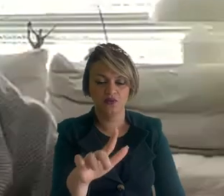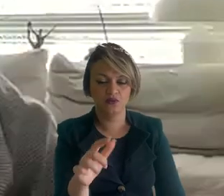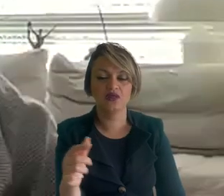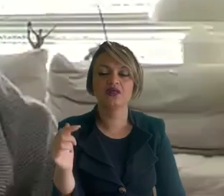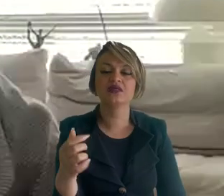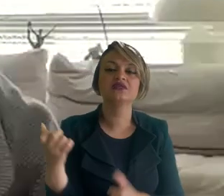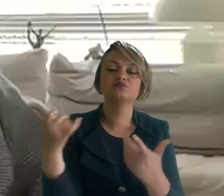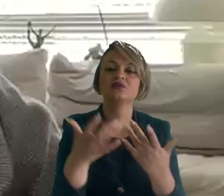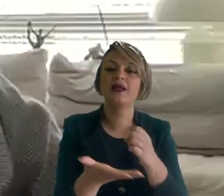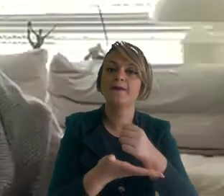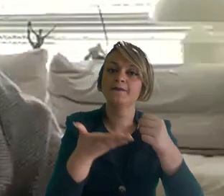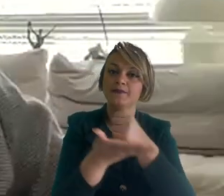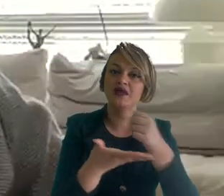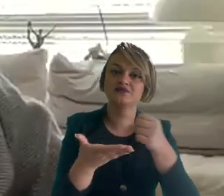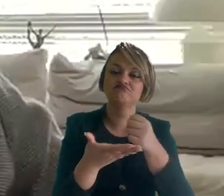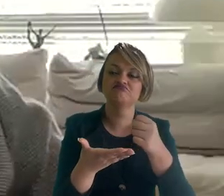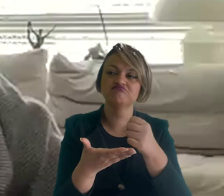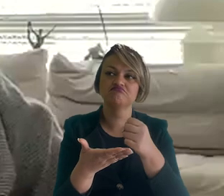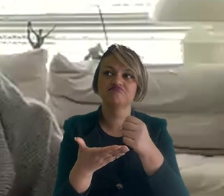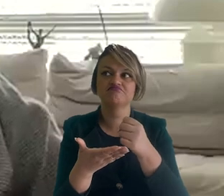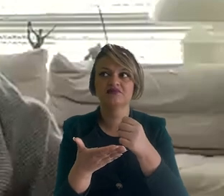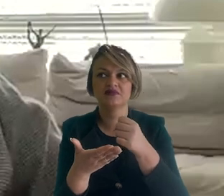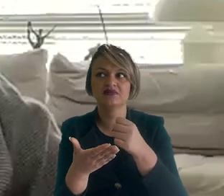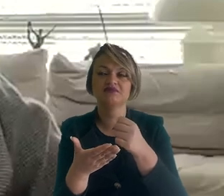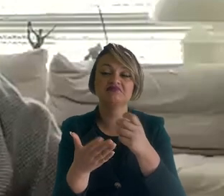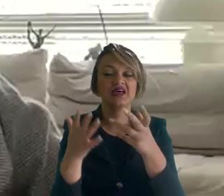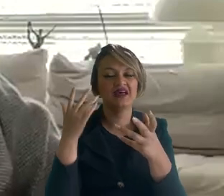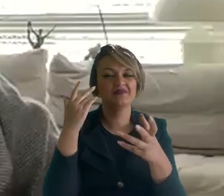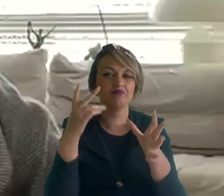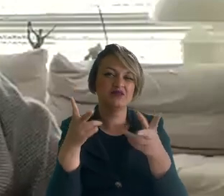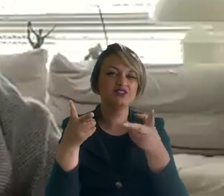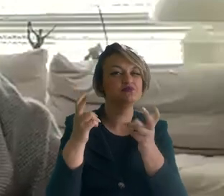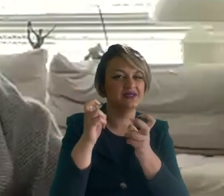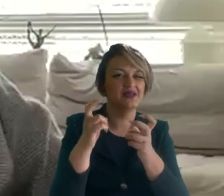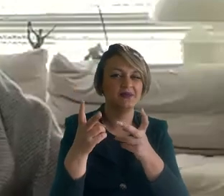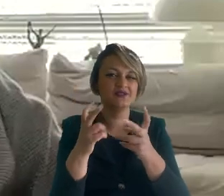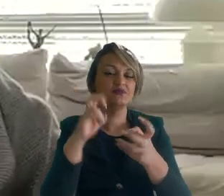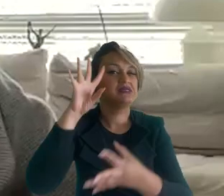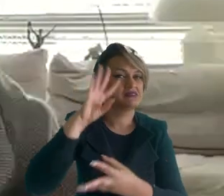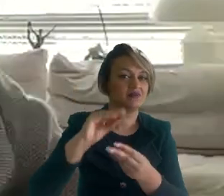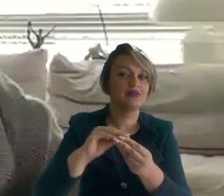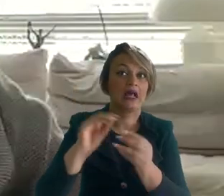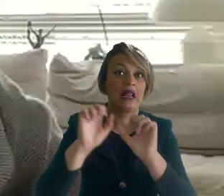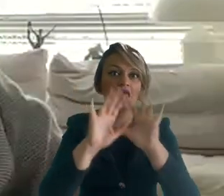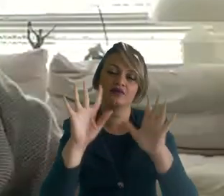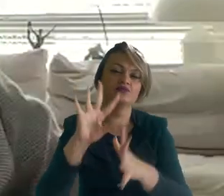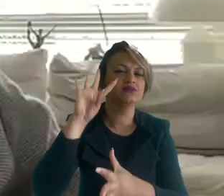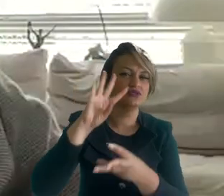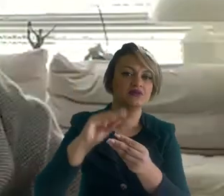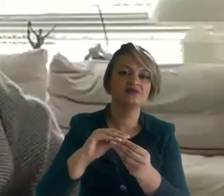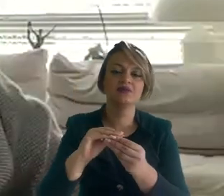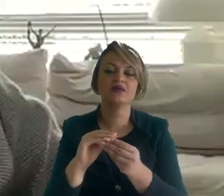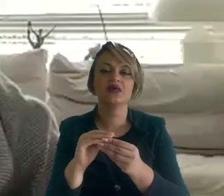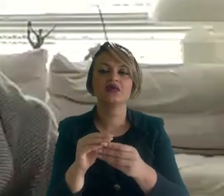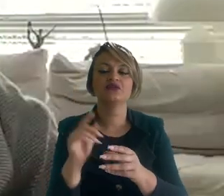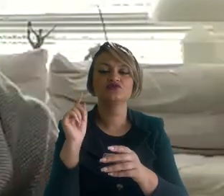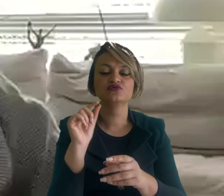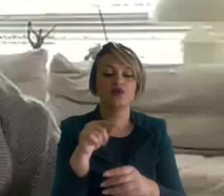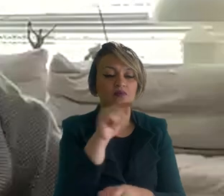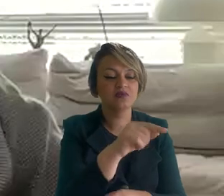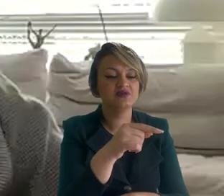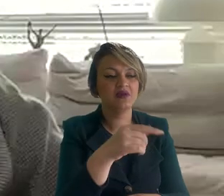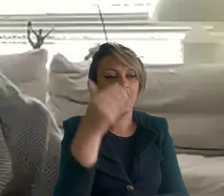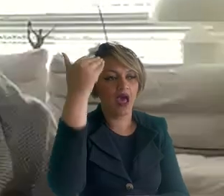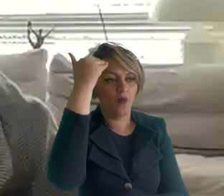fala do princípio não fala mais está subtendido que diga do princípio dito da imputação